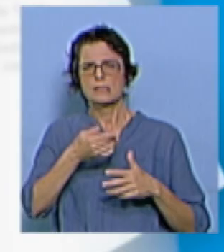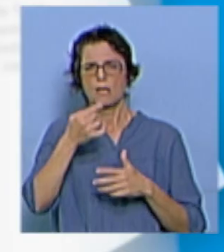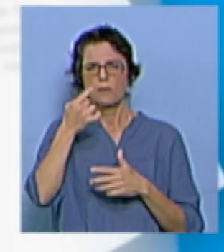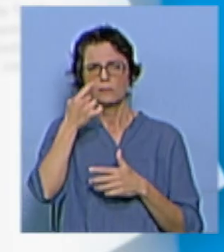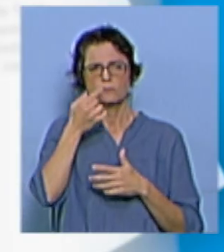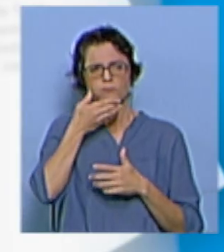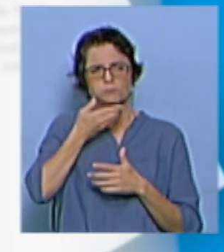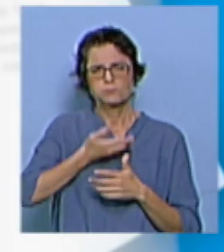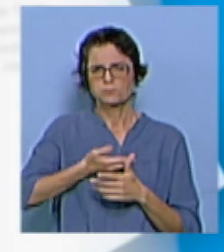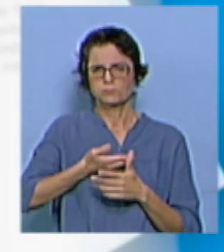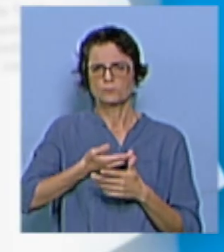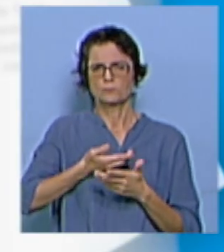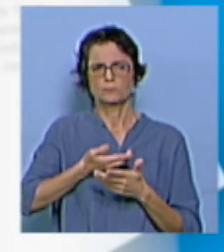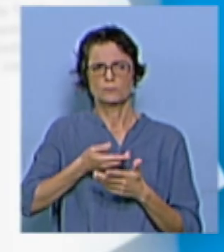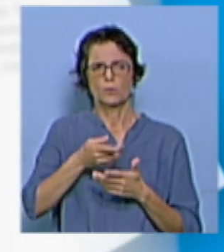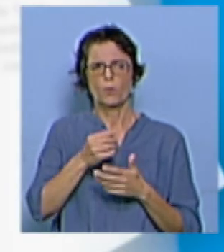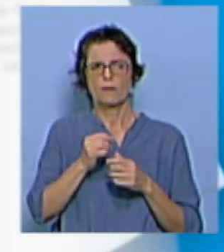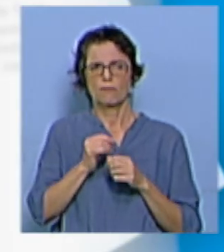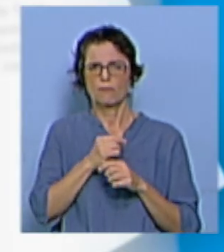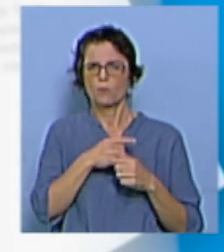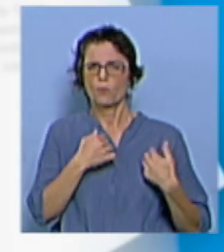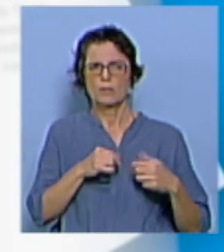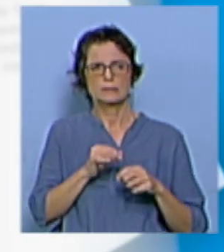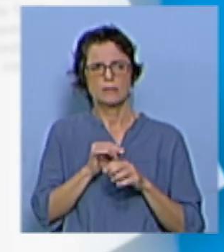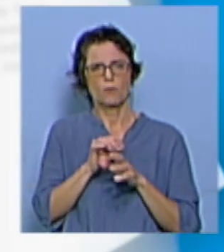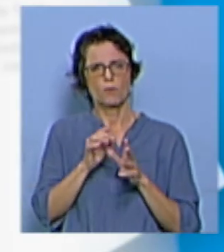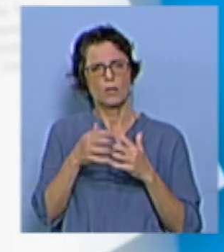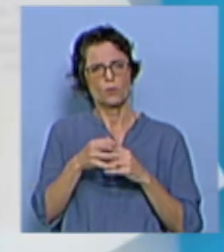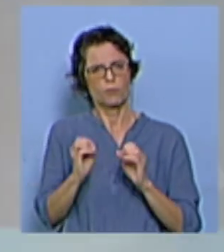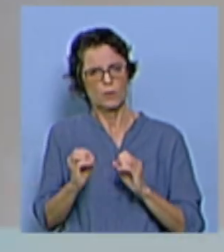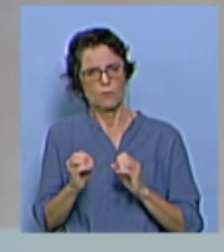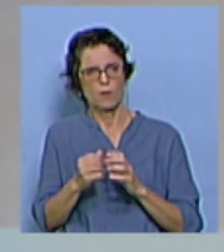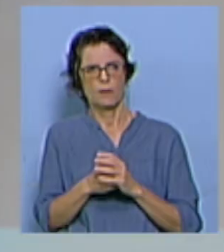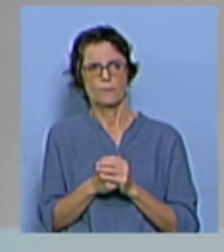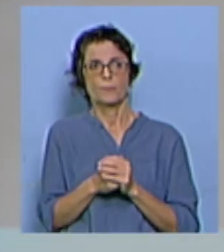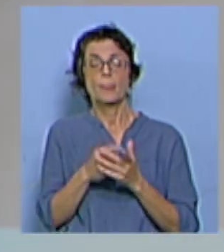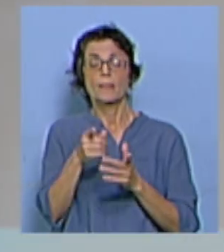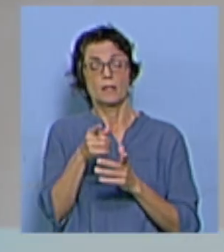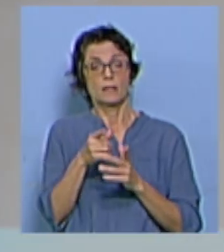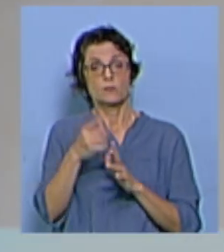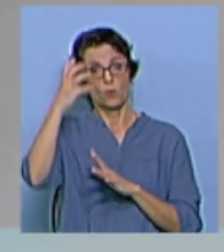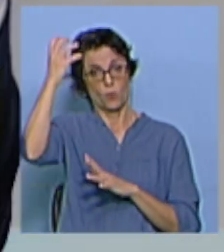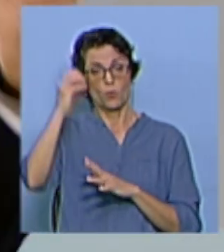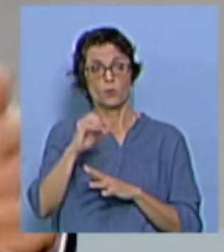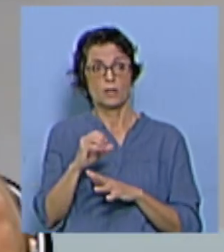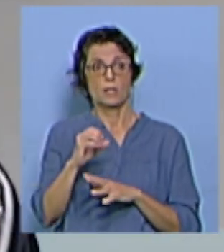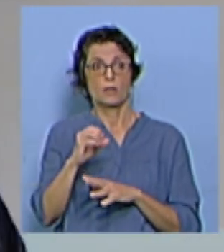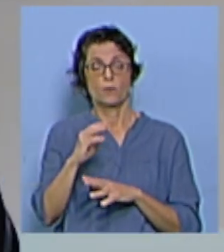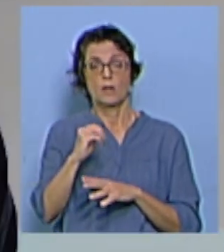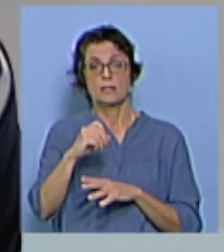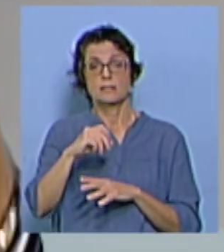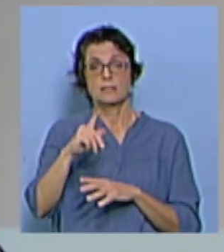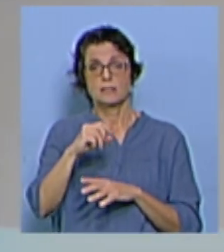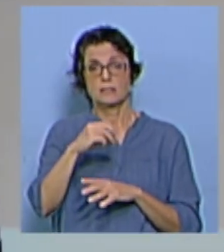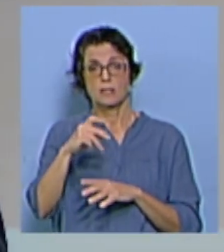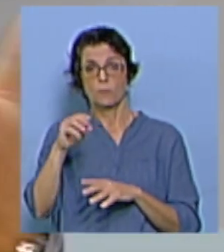É surpreendente este rei Salomão, não é? Porque o que é que um rei quer? Não é? Para mais um rei que vem na senda de